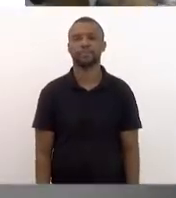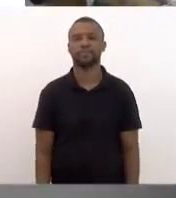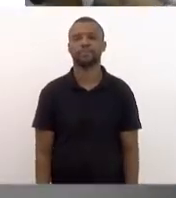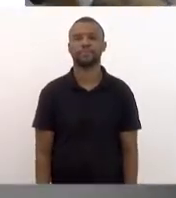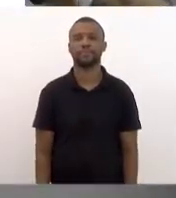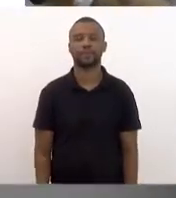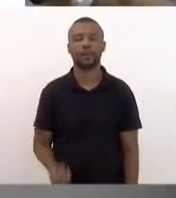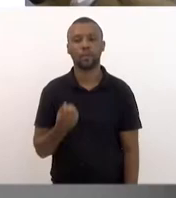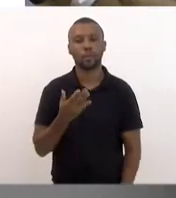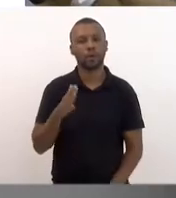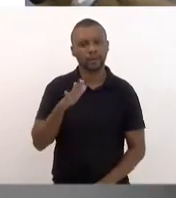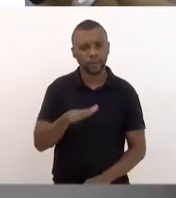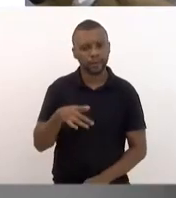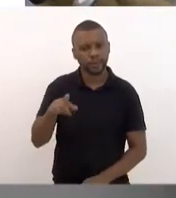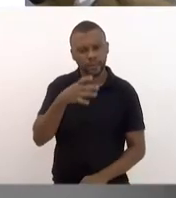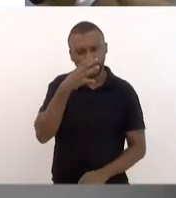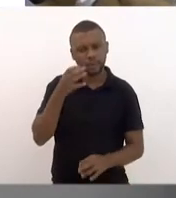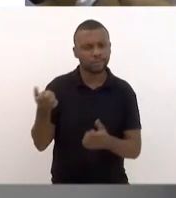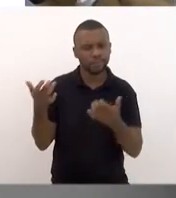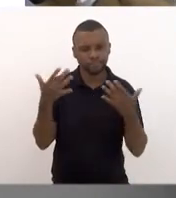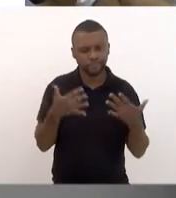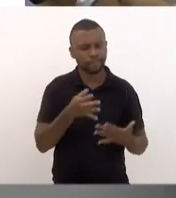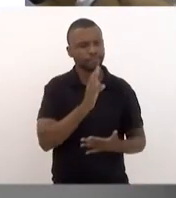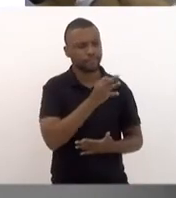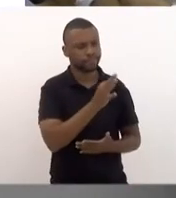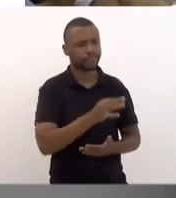Oi, boa tarde, estão me ouvindo? Ouvindo muito bem.